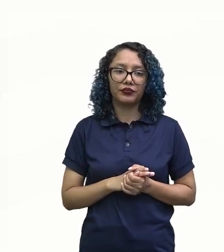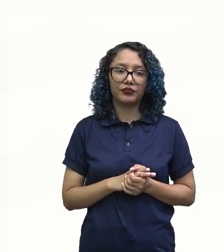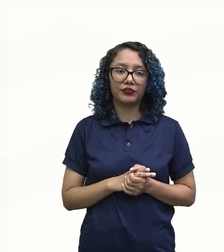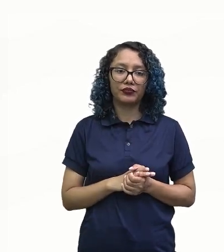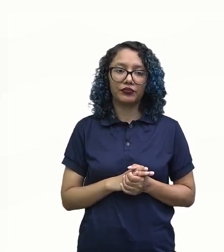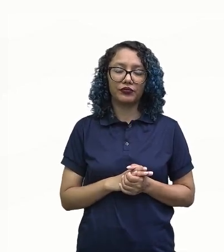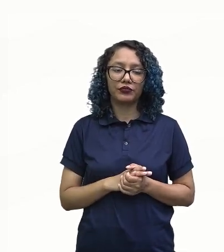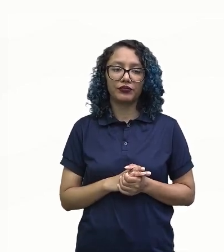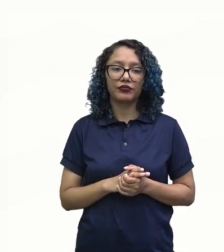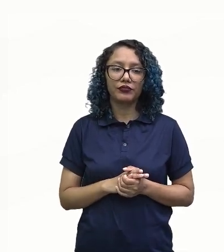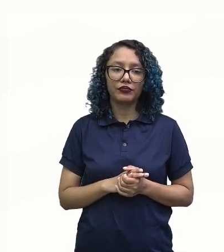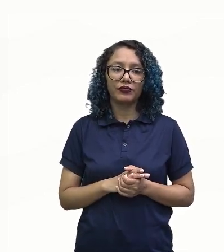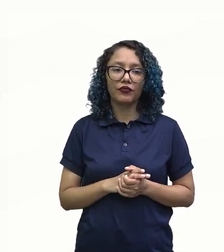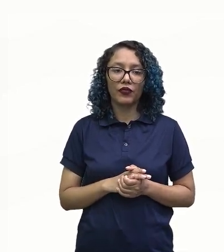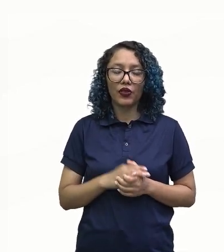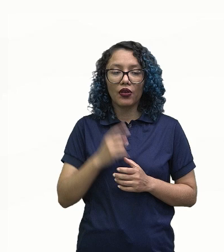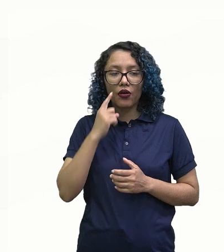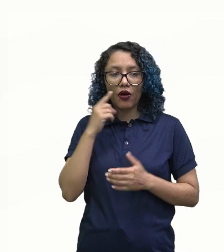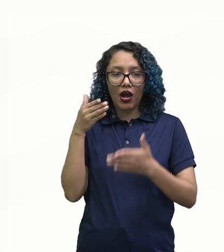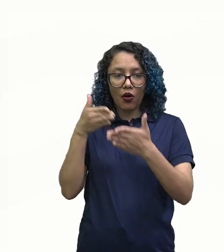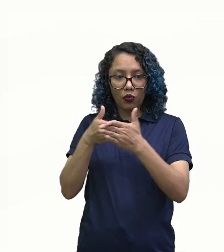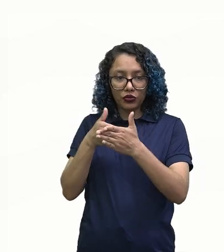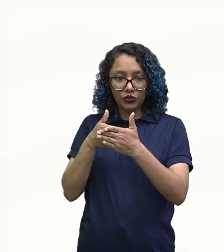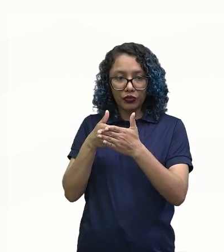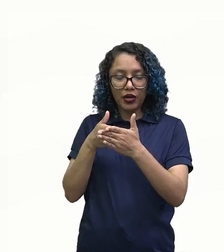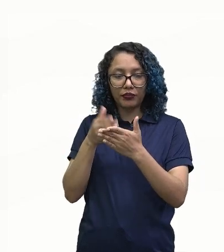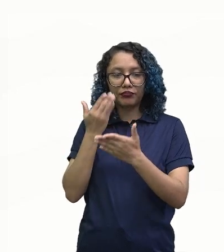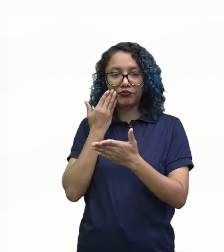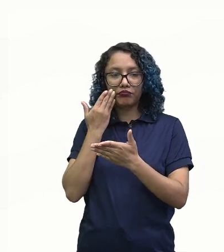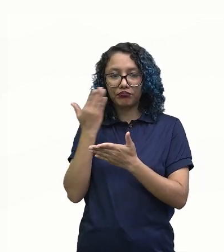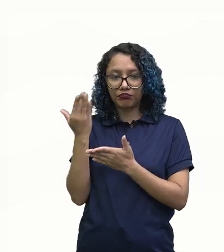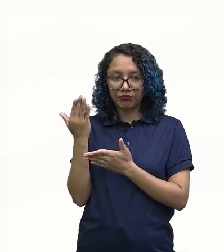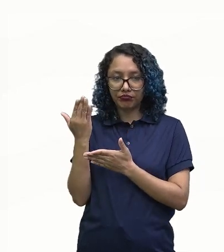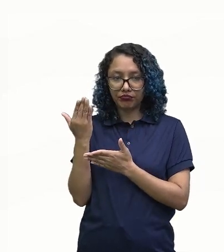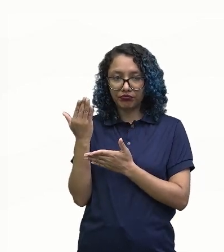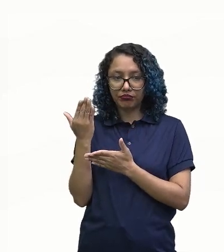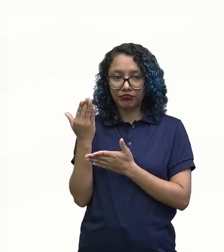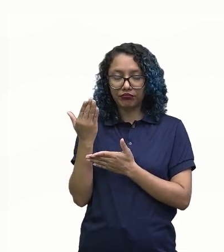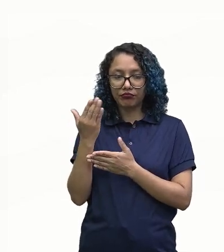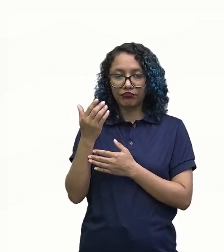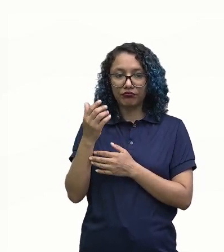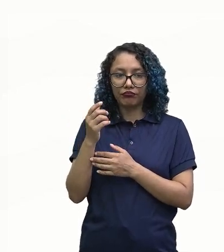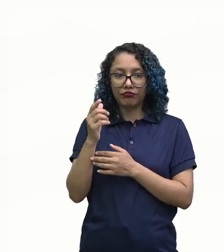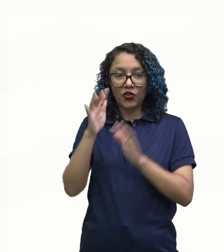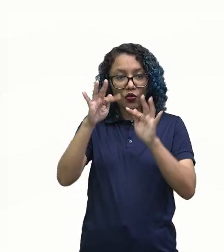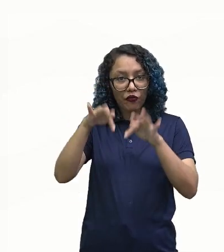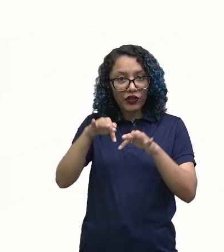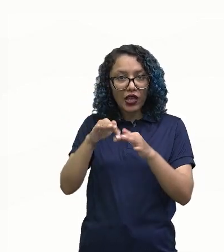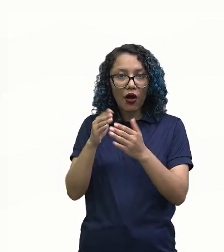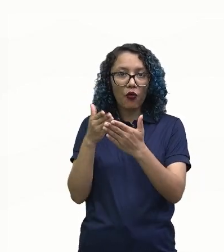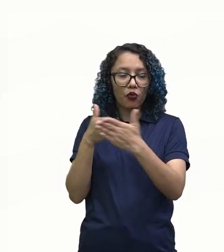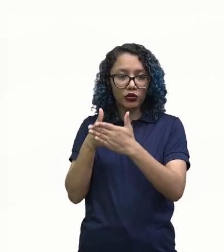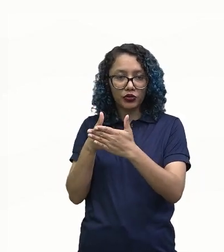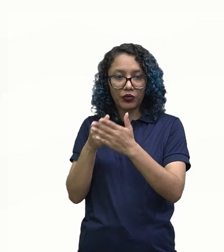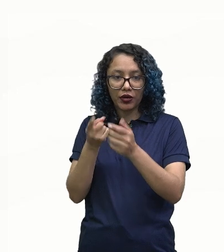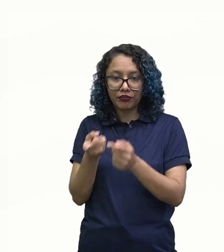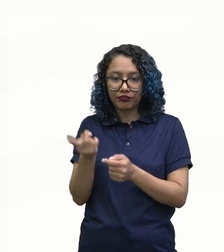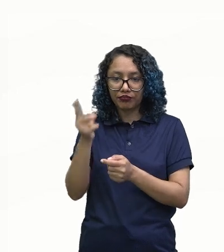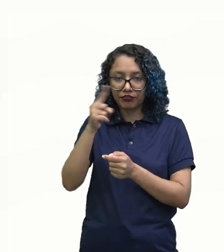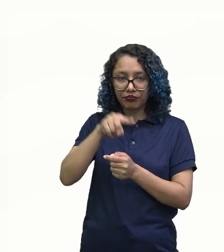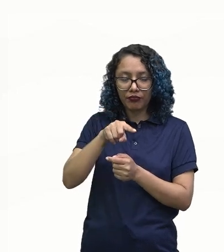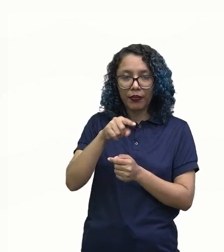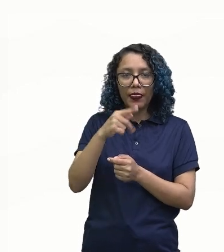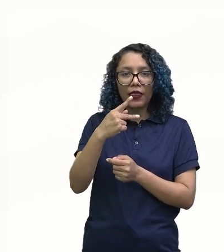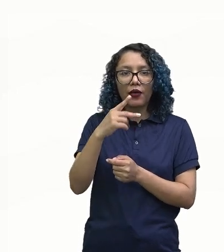nós temos a última sílaba, que é aqui na palavra pêssego, última, a penúltima e